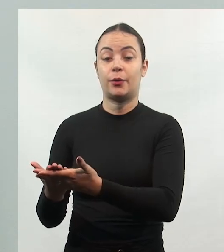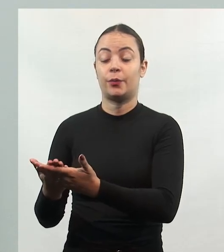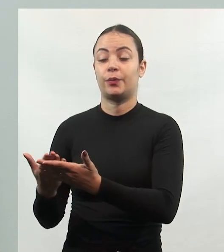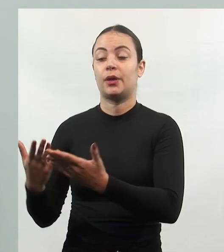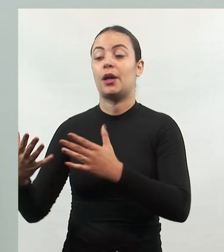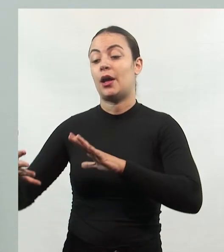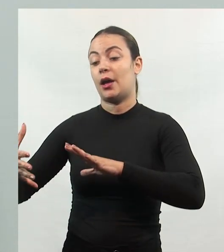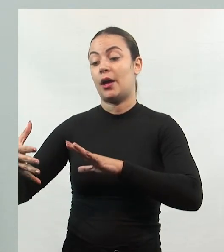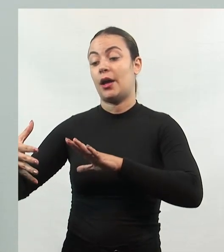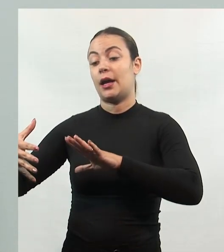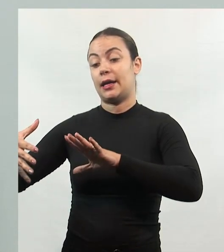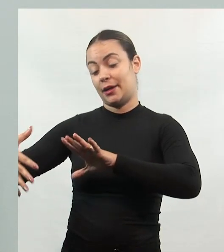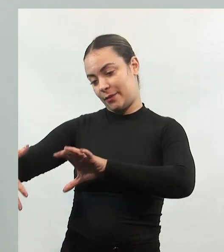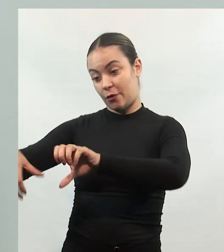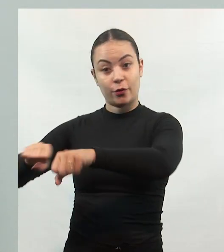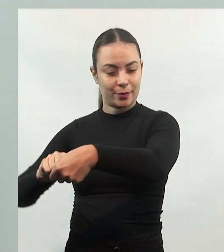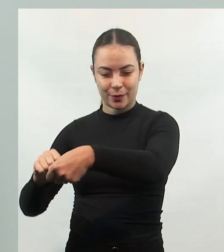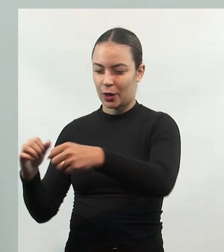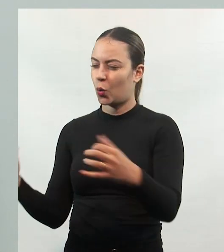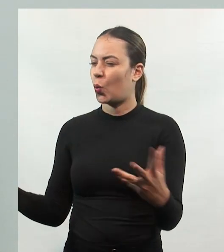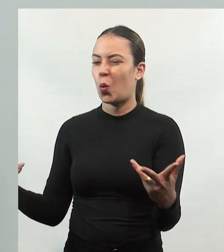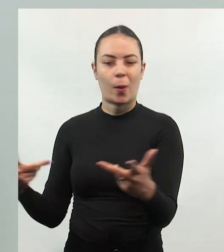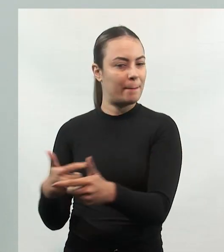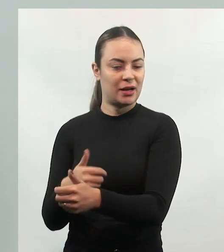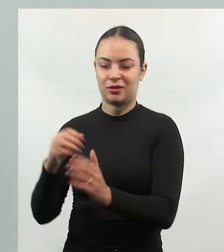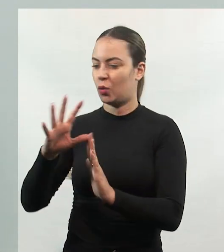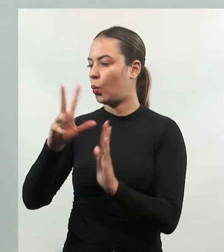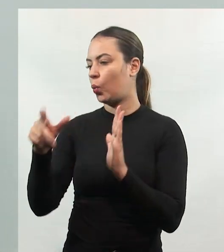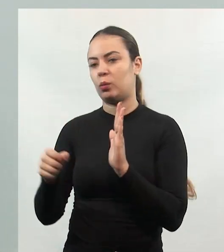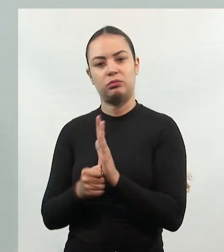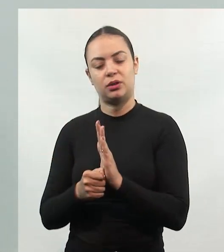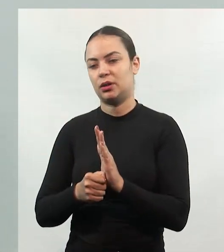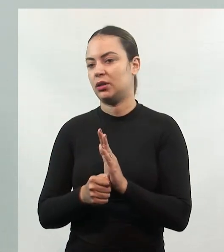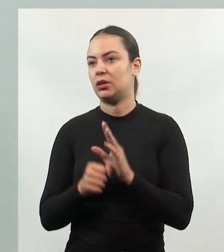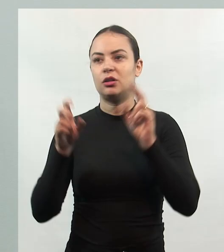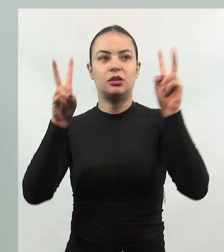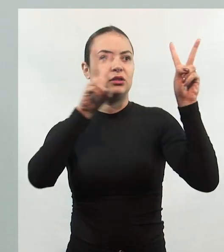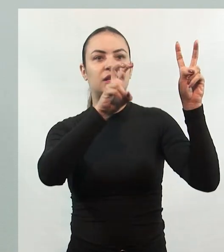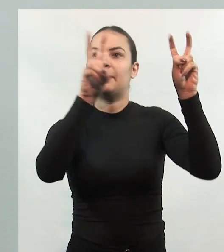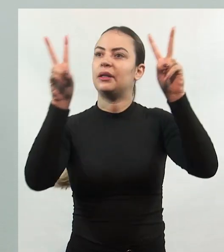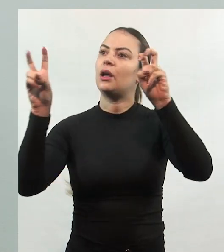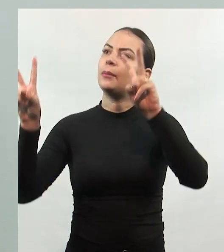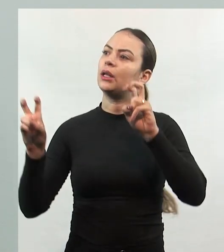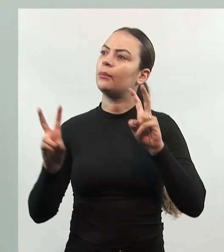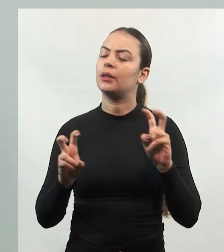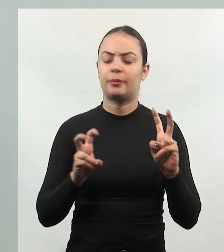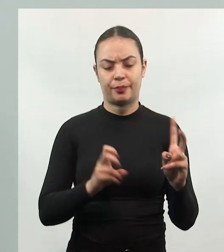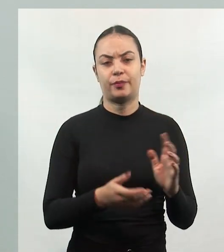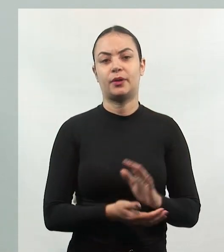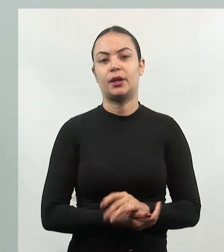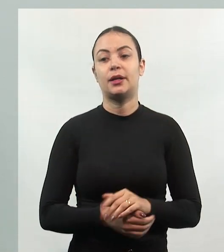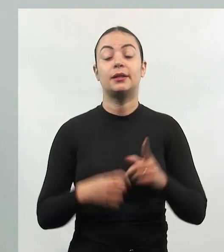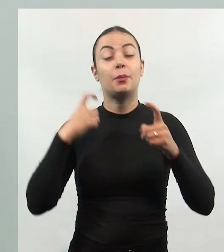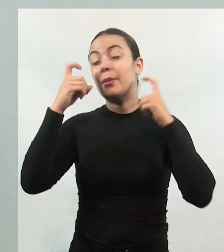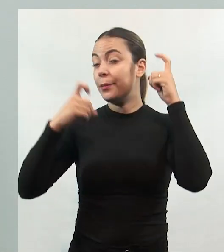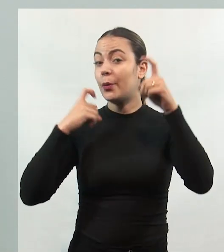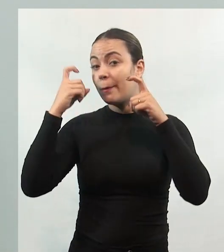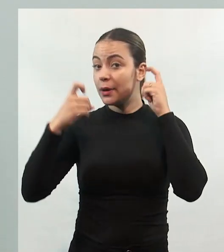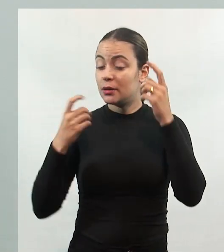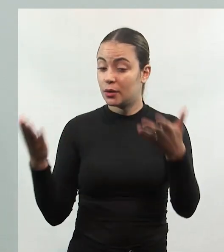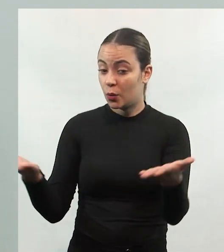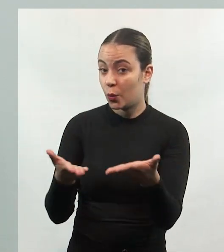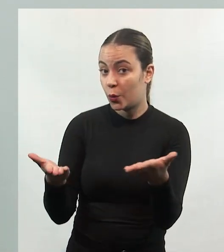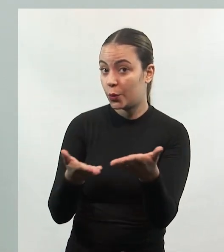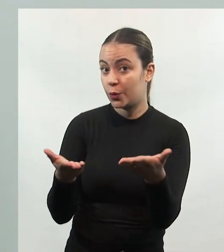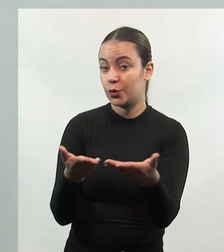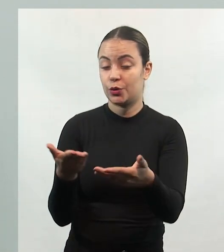que todos os dias a gente precisa estar preparado para enfrentar, mas para instituir mesmo como política de formação,